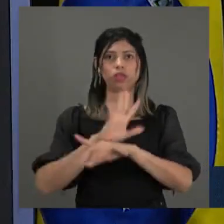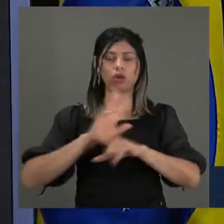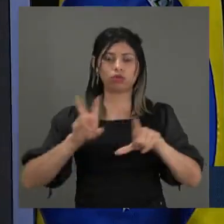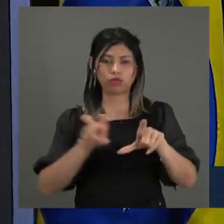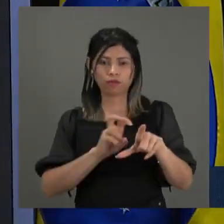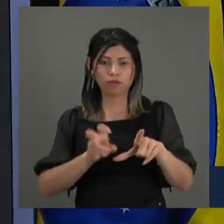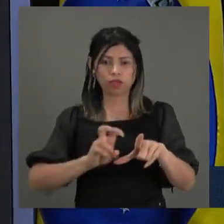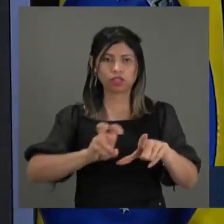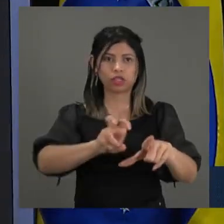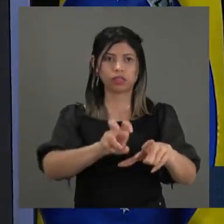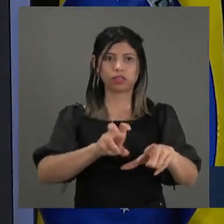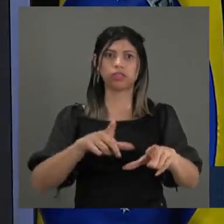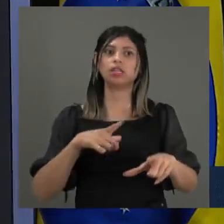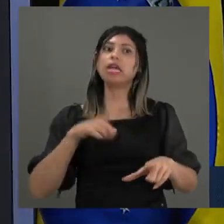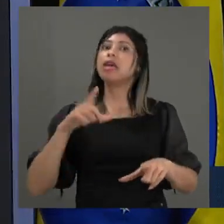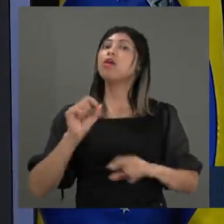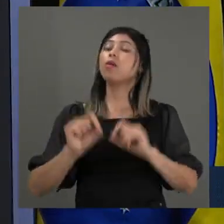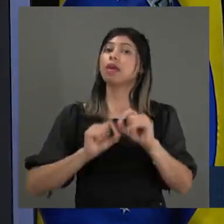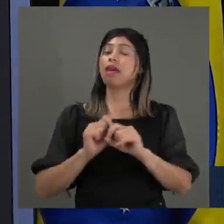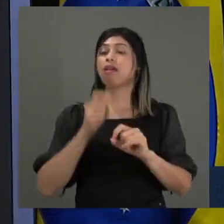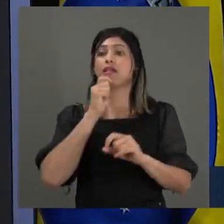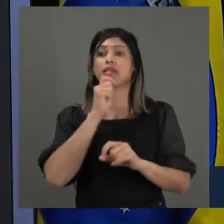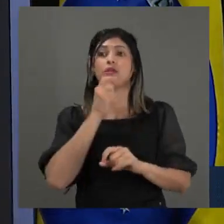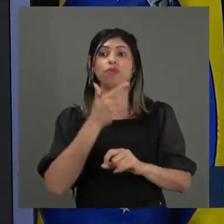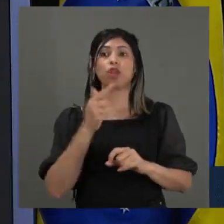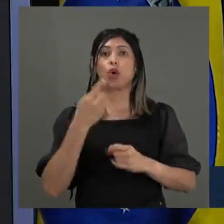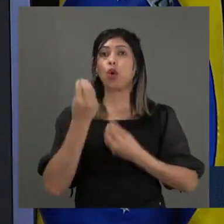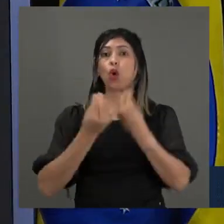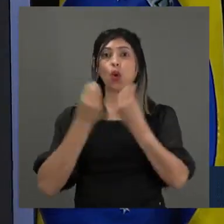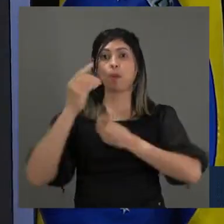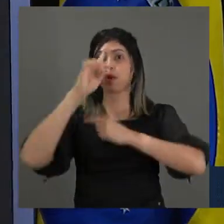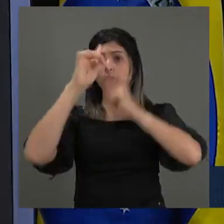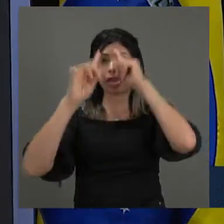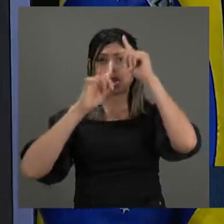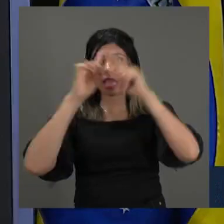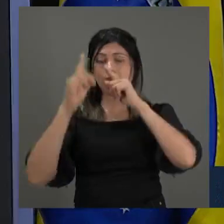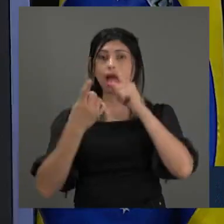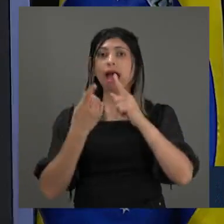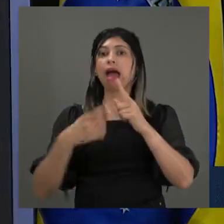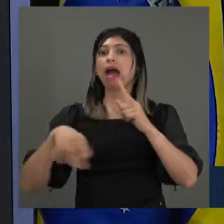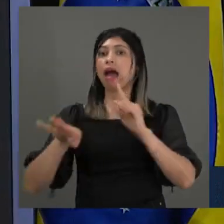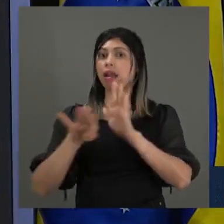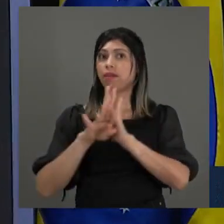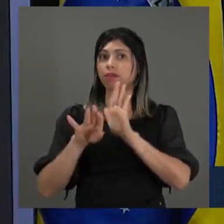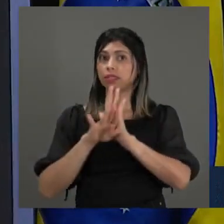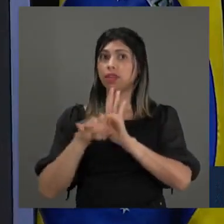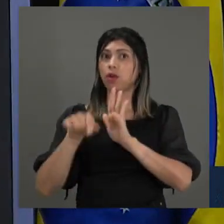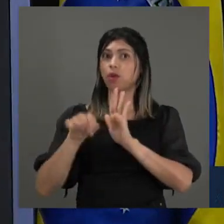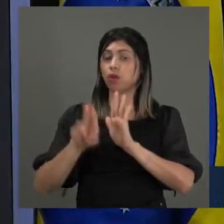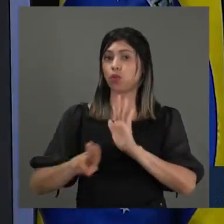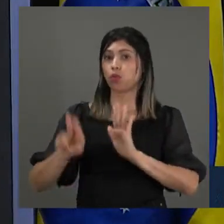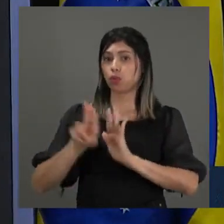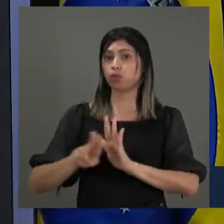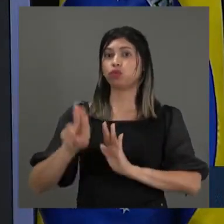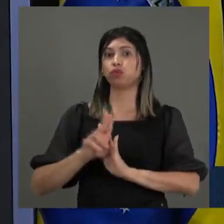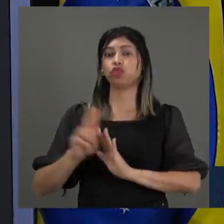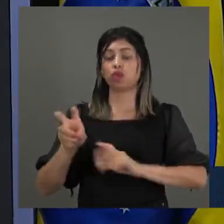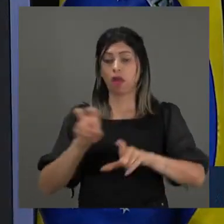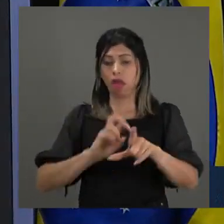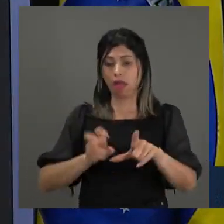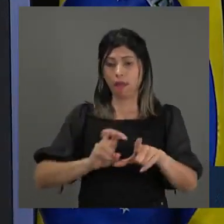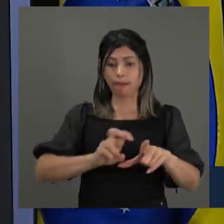Espero também que não tenham a ideia de criar uma nova estatal para produzir fertilizantes.